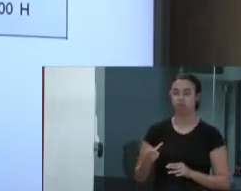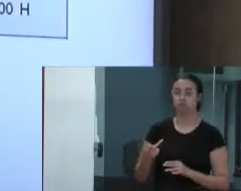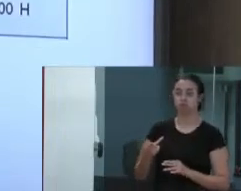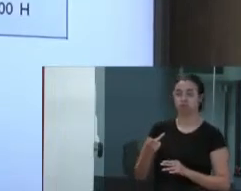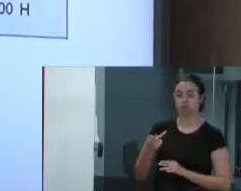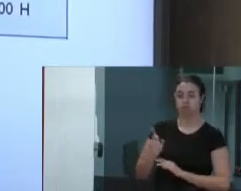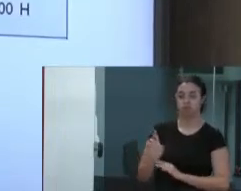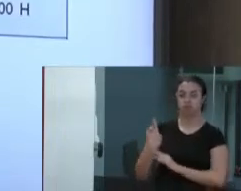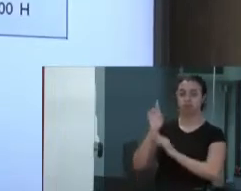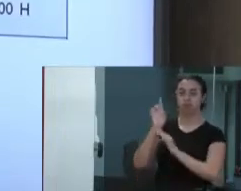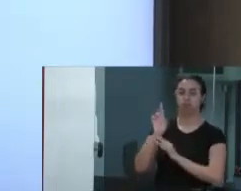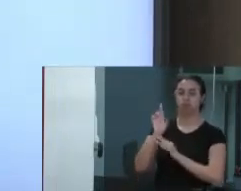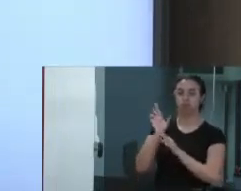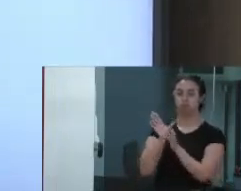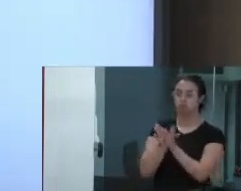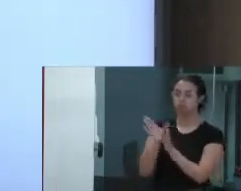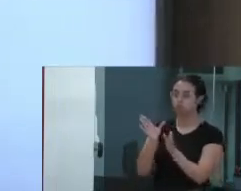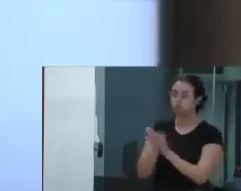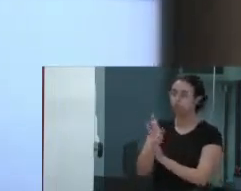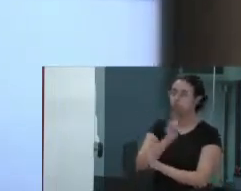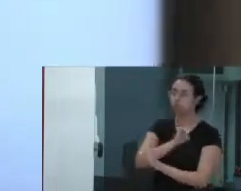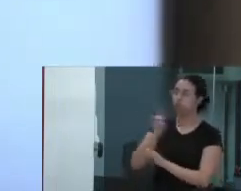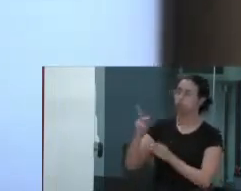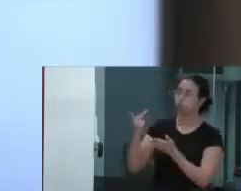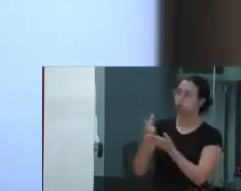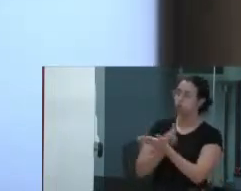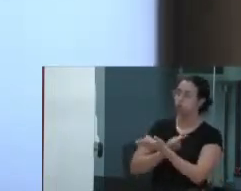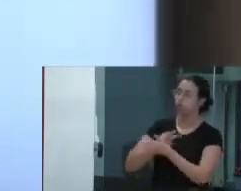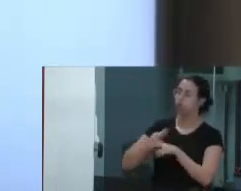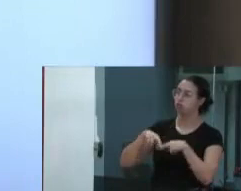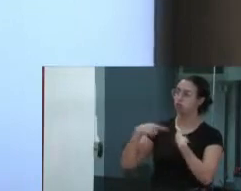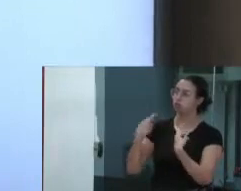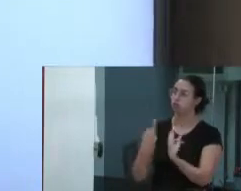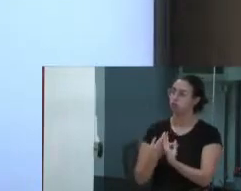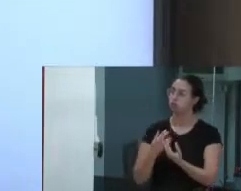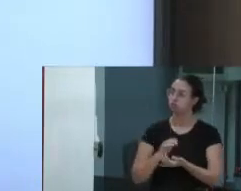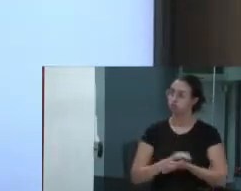conselhos, quem são eles, as datas dessas reuniões.